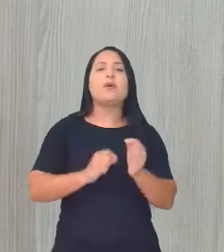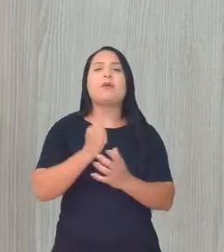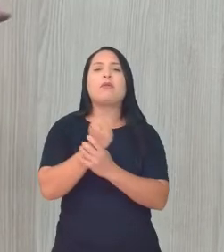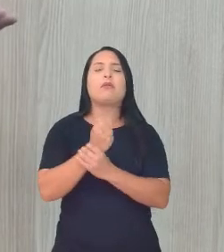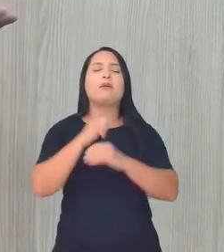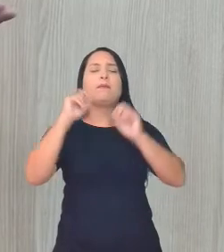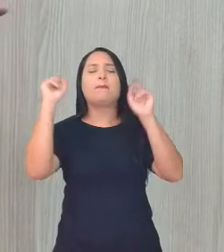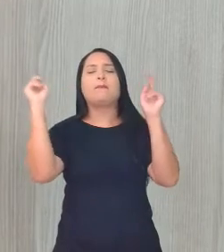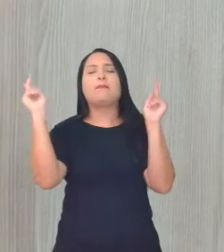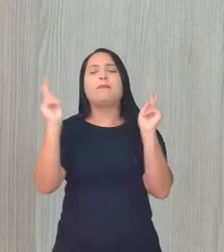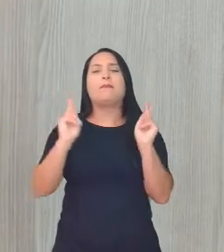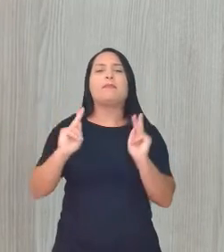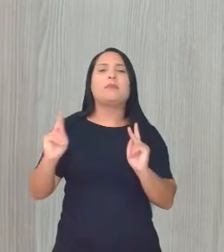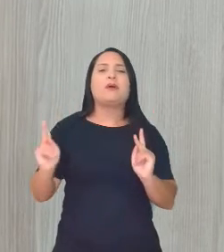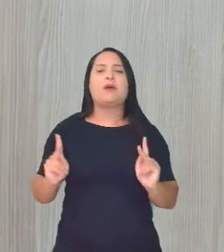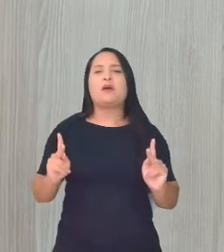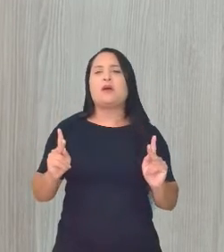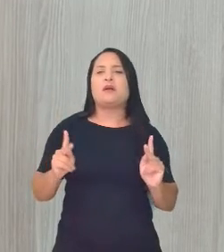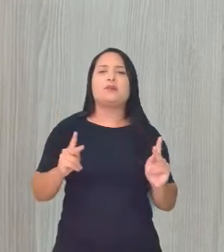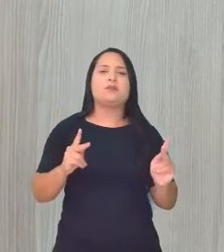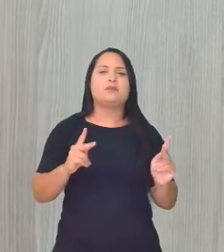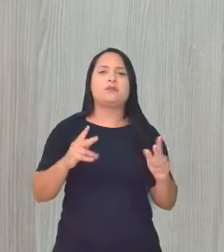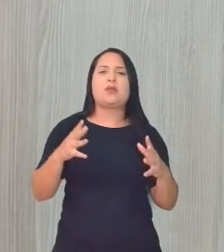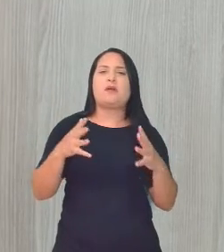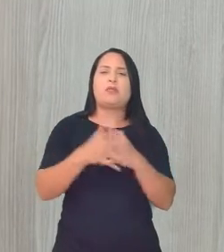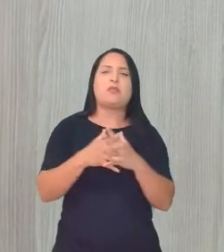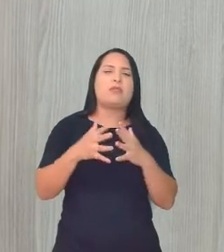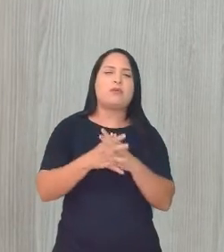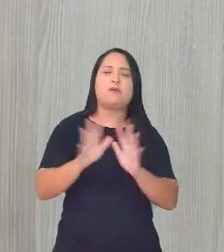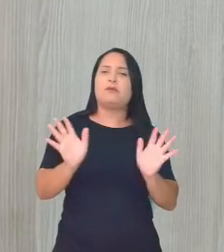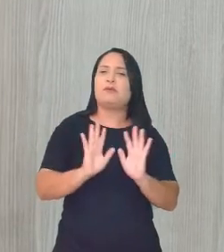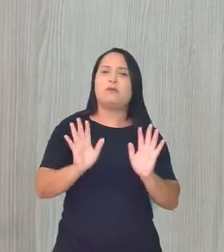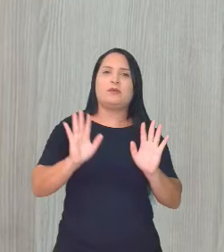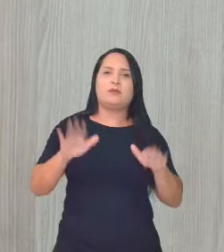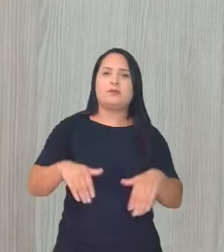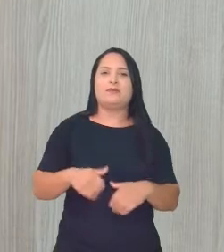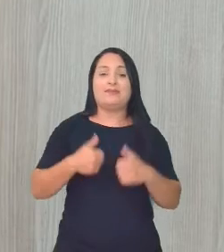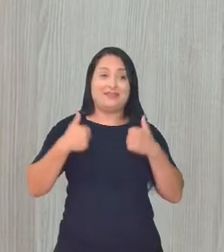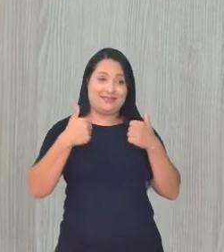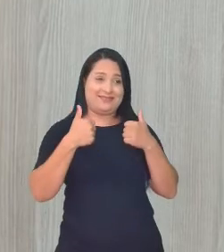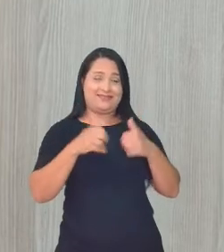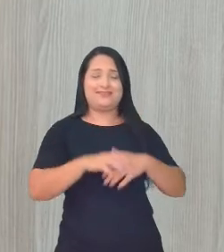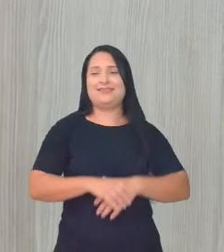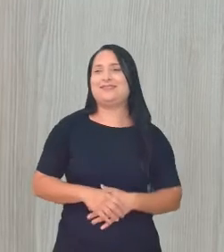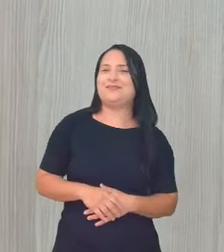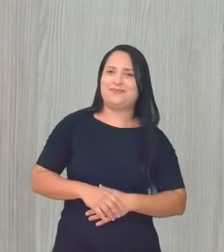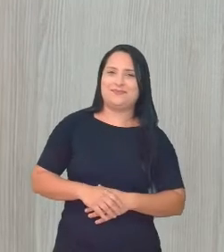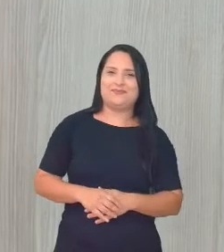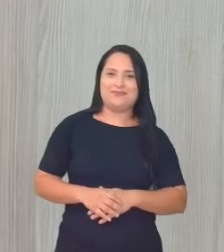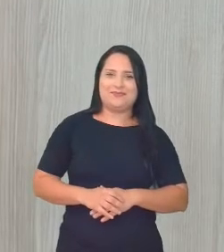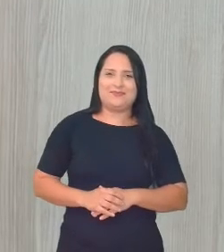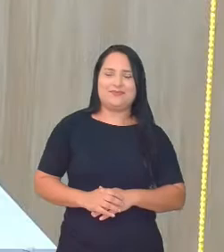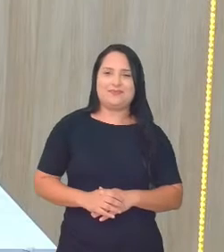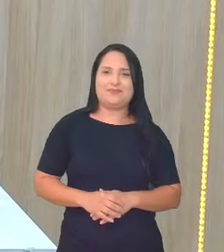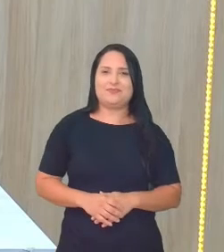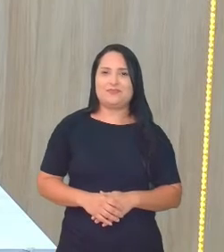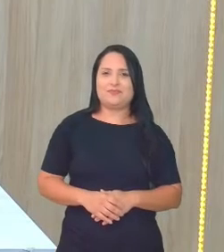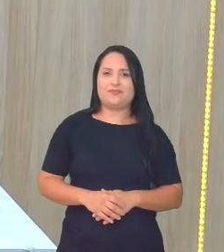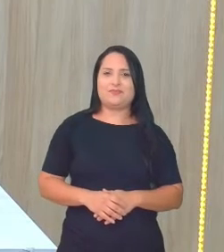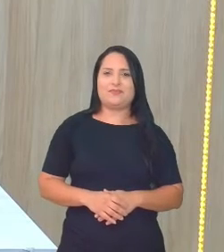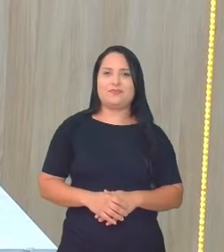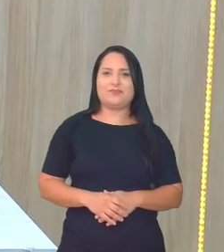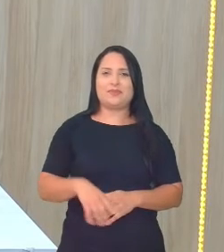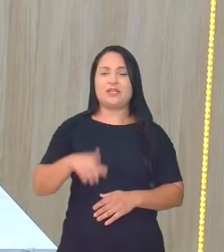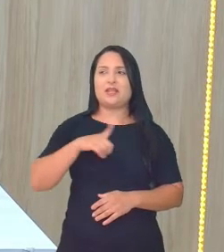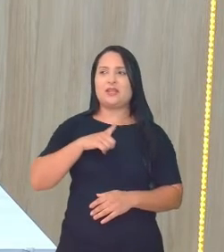paz, nada de atritos graves, paz. Beleza, pessoal? Pois é, e essa questão aí que tinha